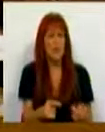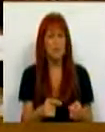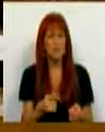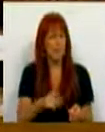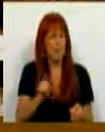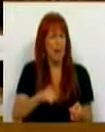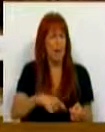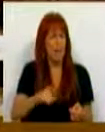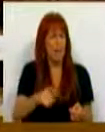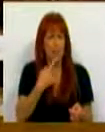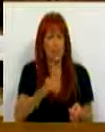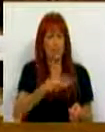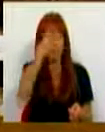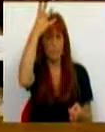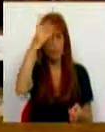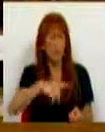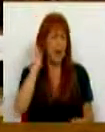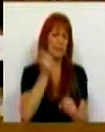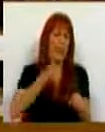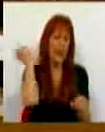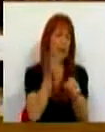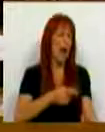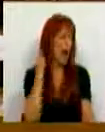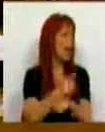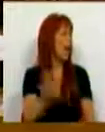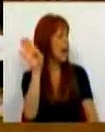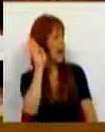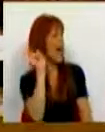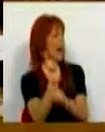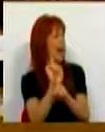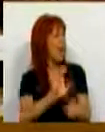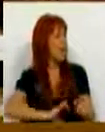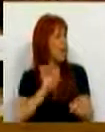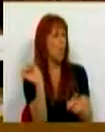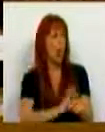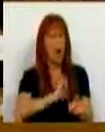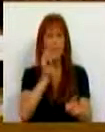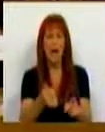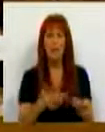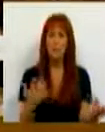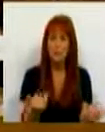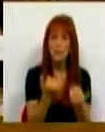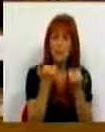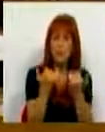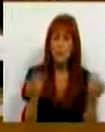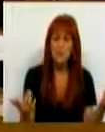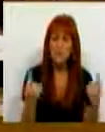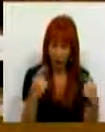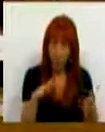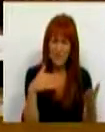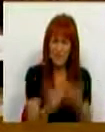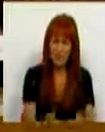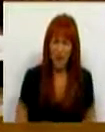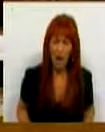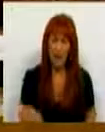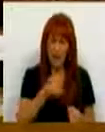repetida muitas vezes. Foi quase martelada, diria. Falta de confiança. É essa a mensagem que querem